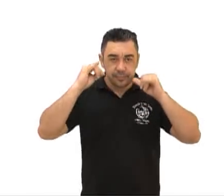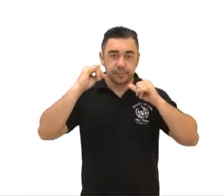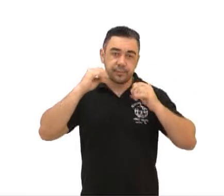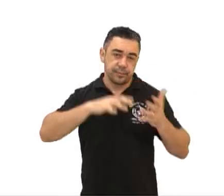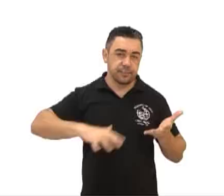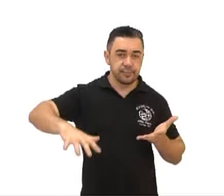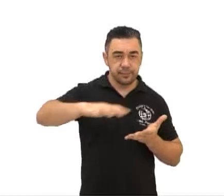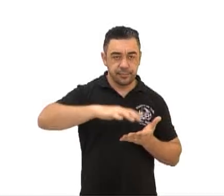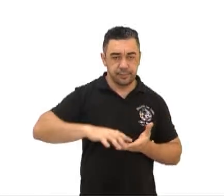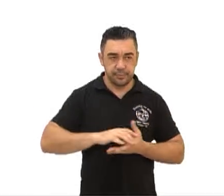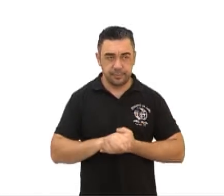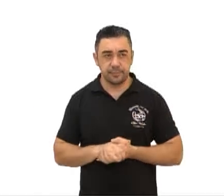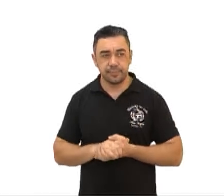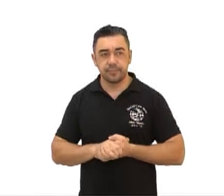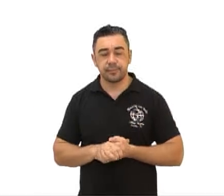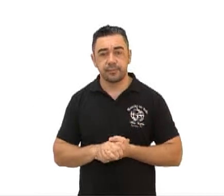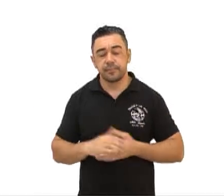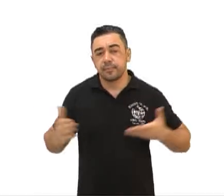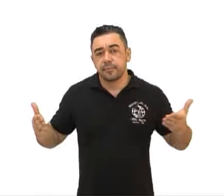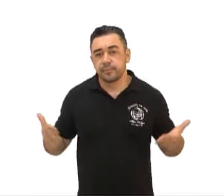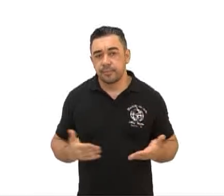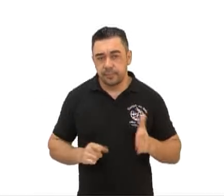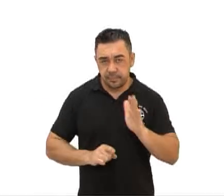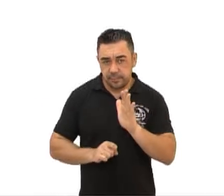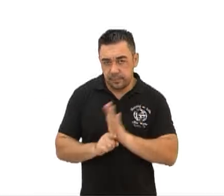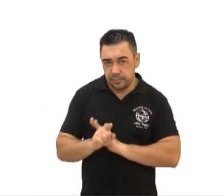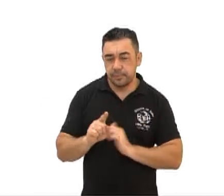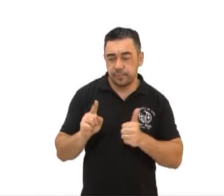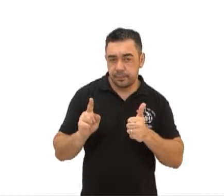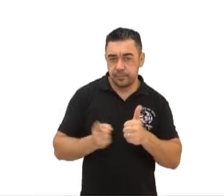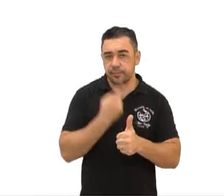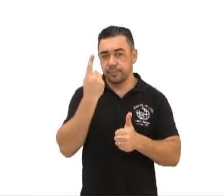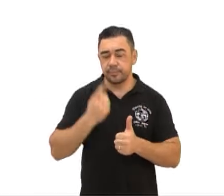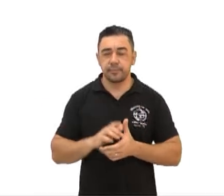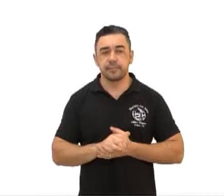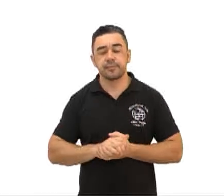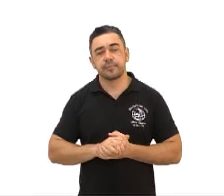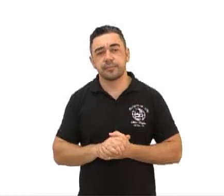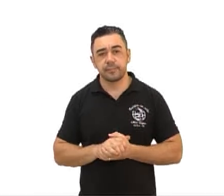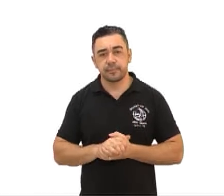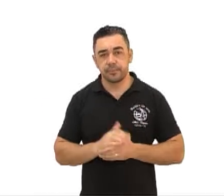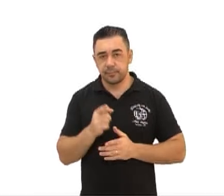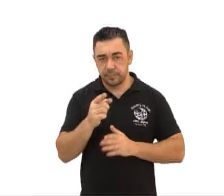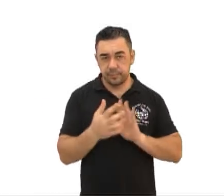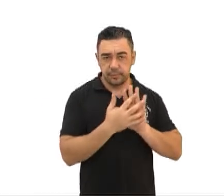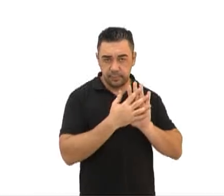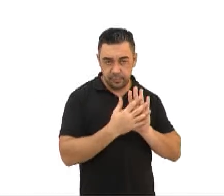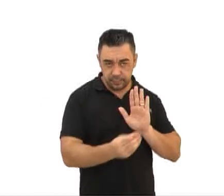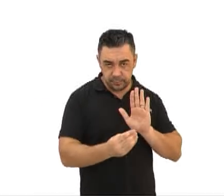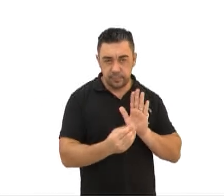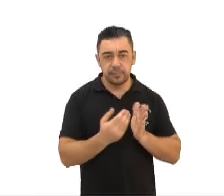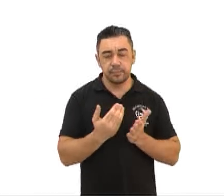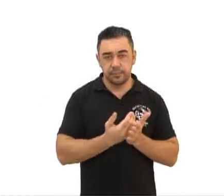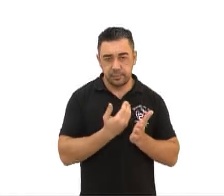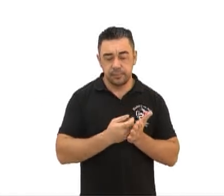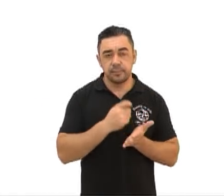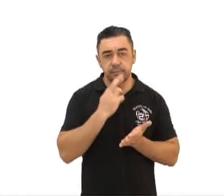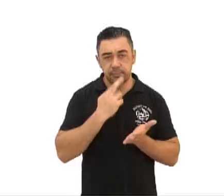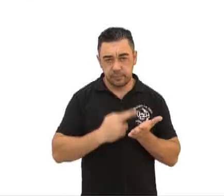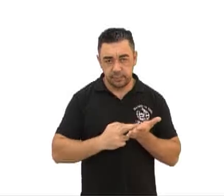animais. E aí nós vamos para o nosso primeiro quiz, ok? Copiar no caderno e responder.